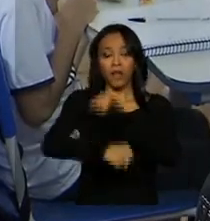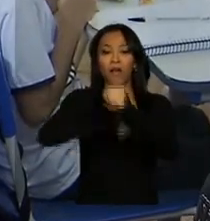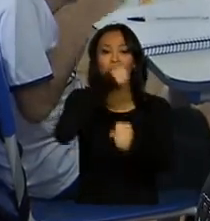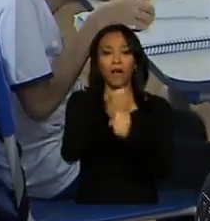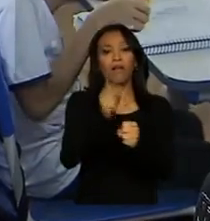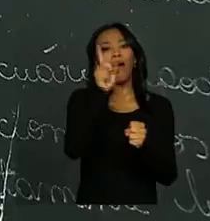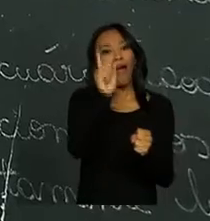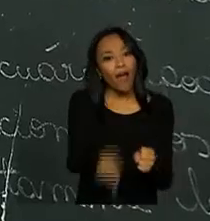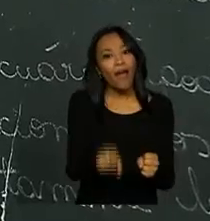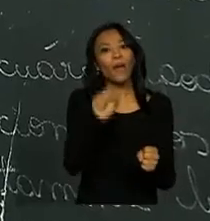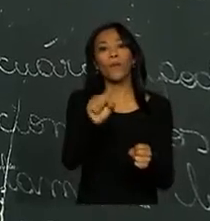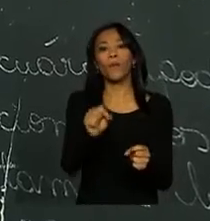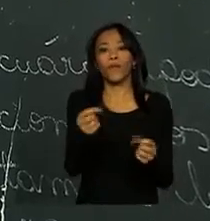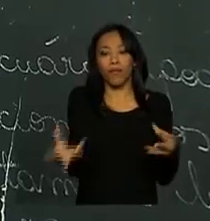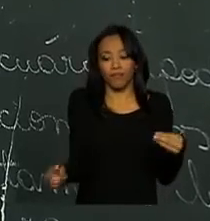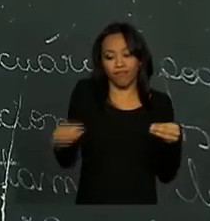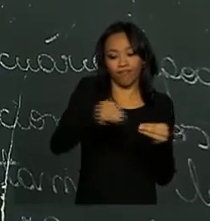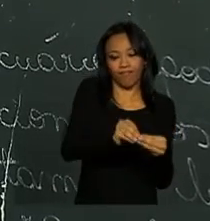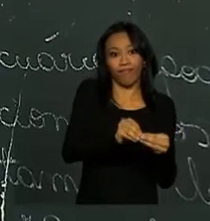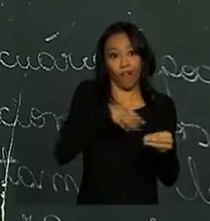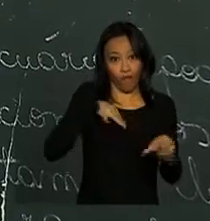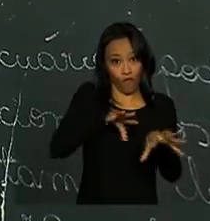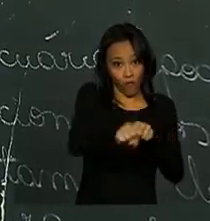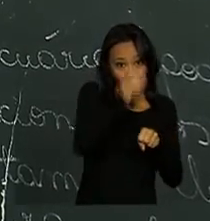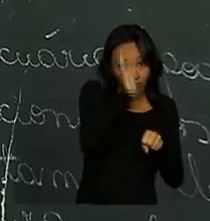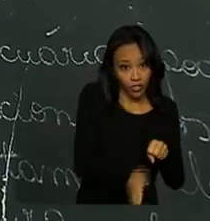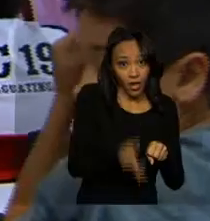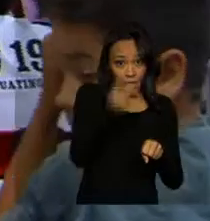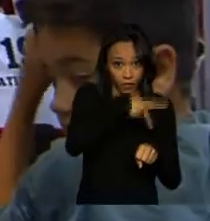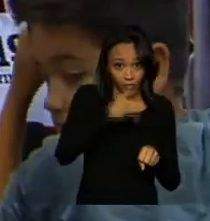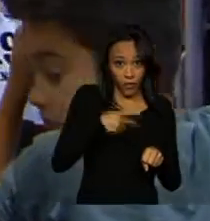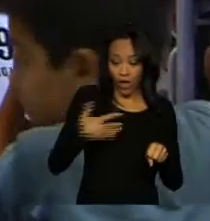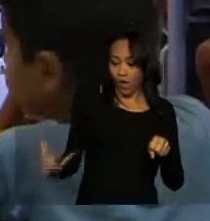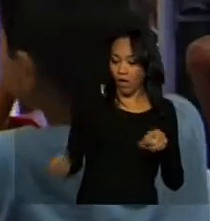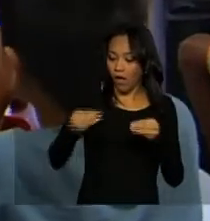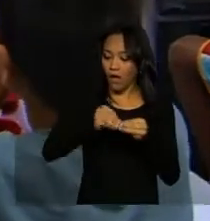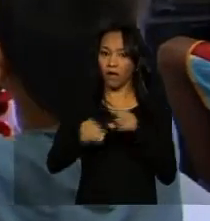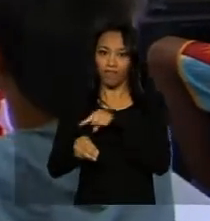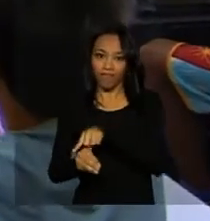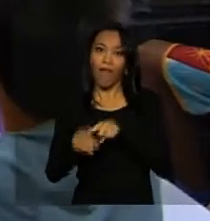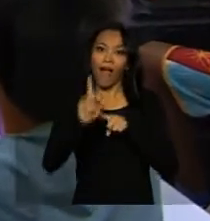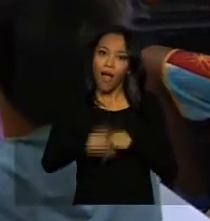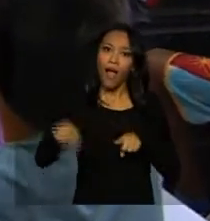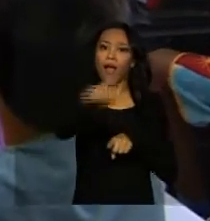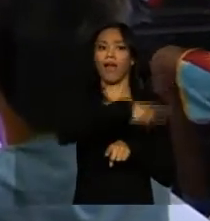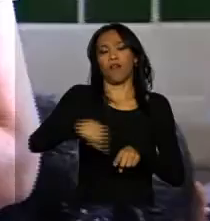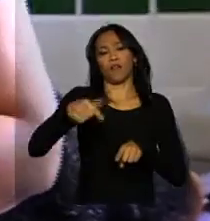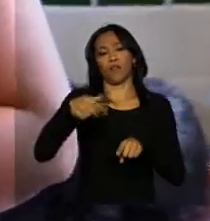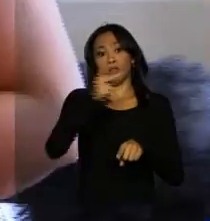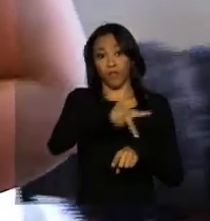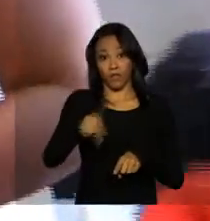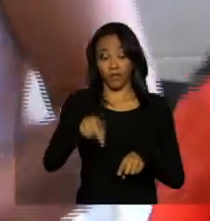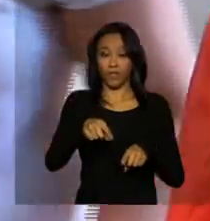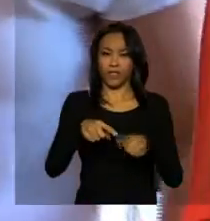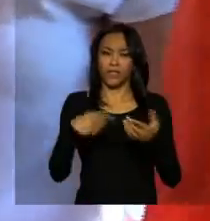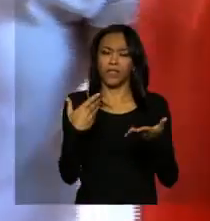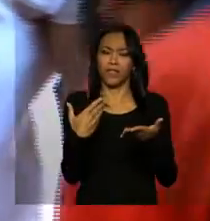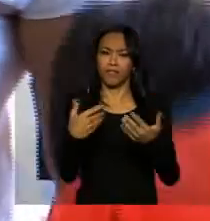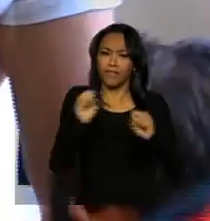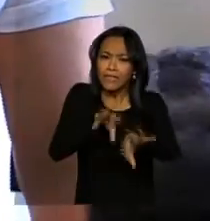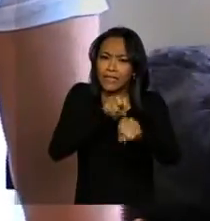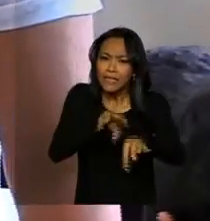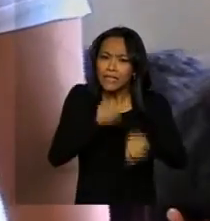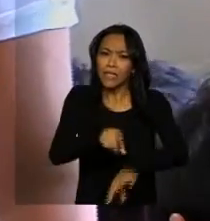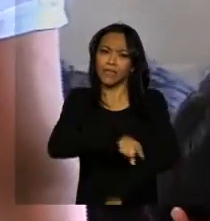voltadas para complementar a formação de professores da rede pública de ensino são os professores que atuam nos anos finais do ensino fundamental